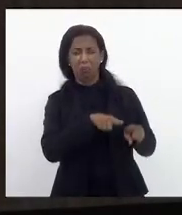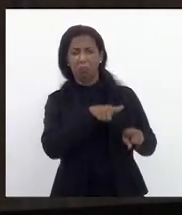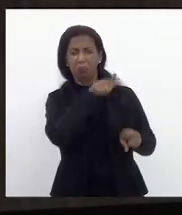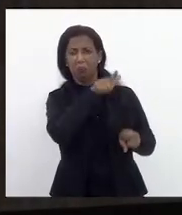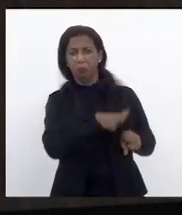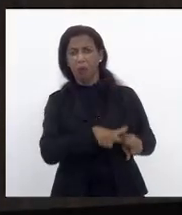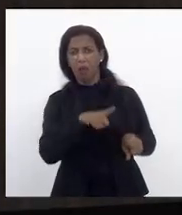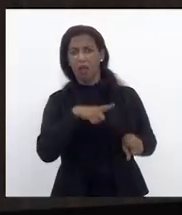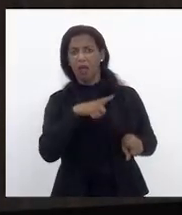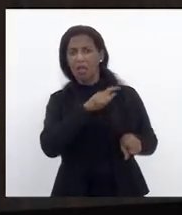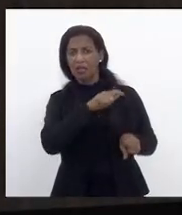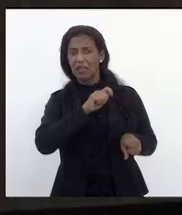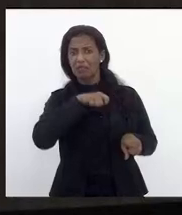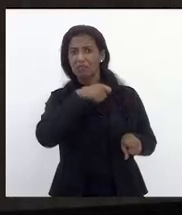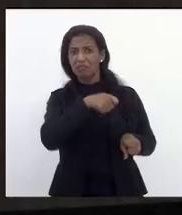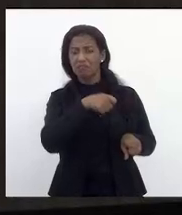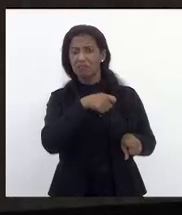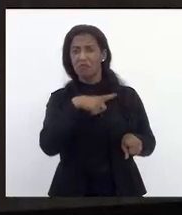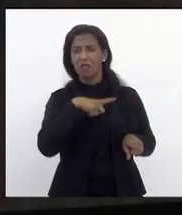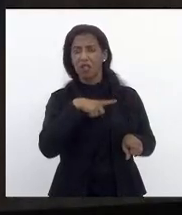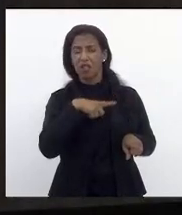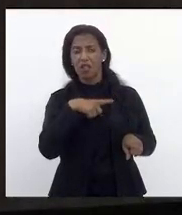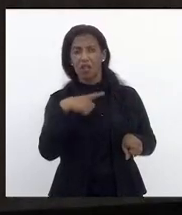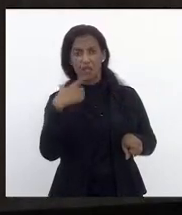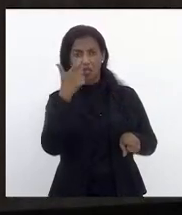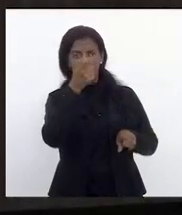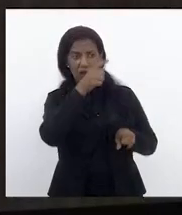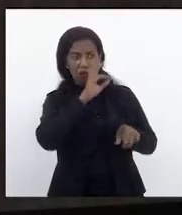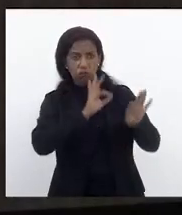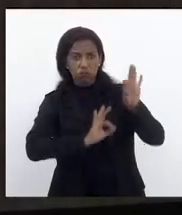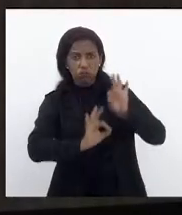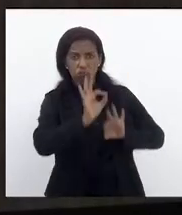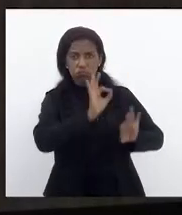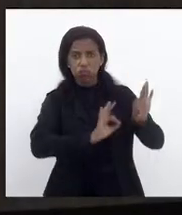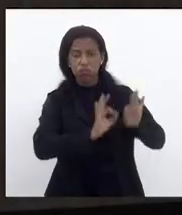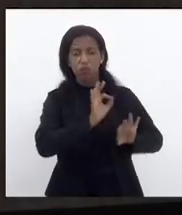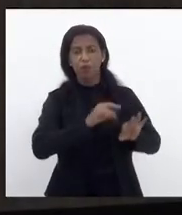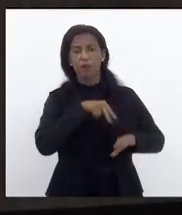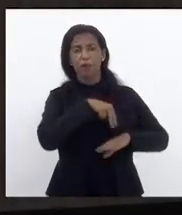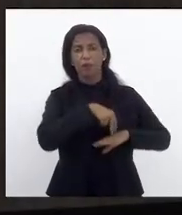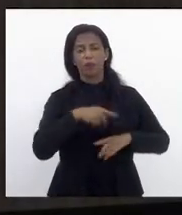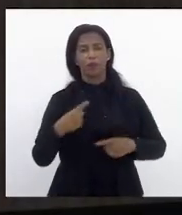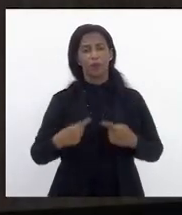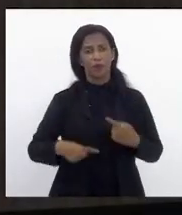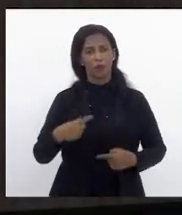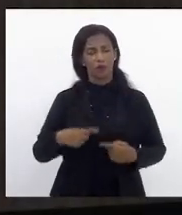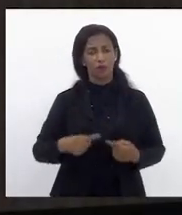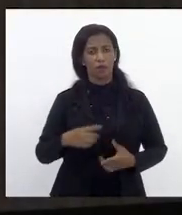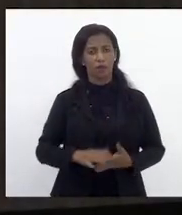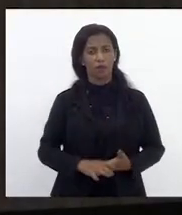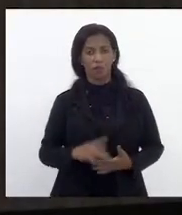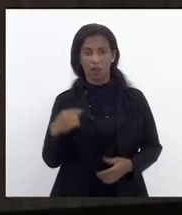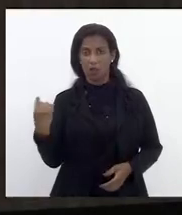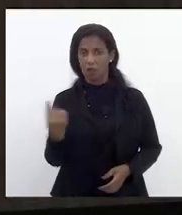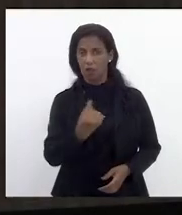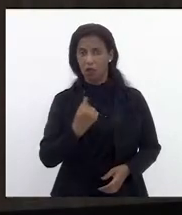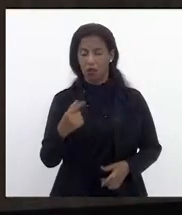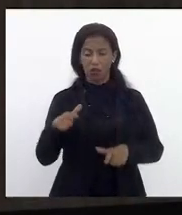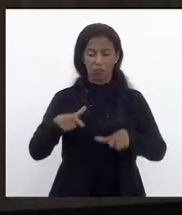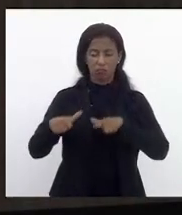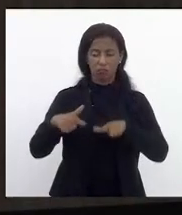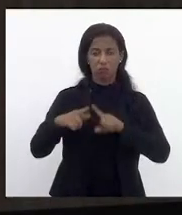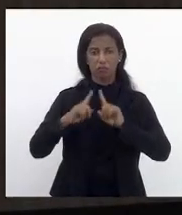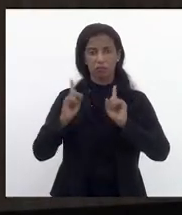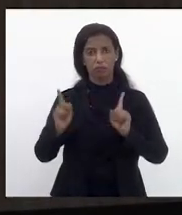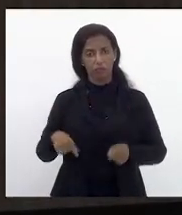ele tem siglas ele tem cara ele tem posição políticas e nós servidores